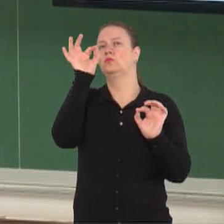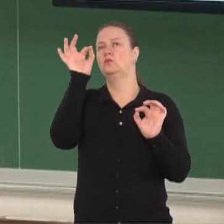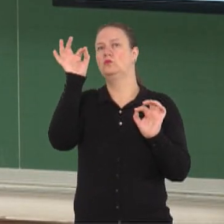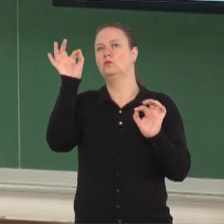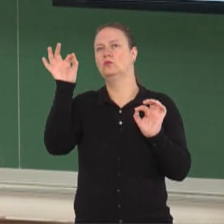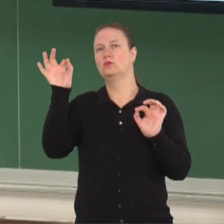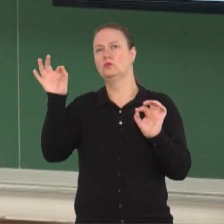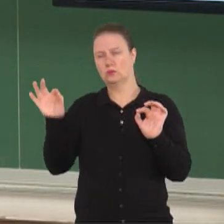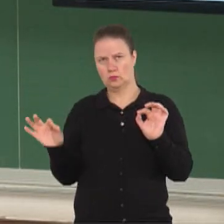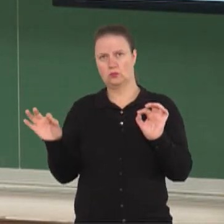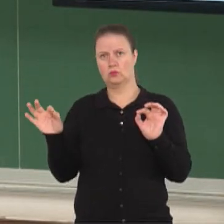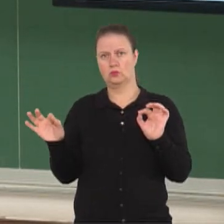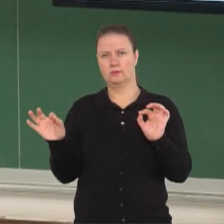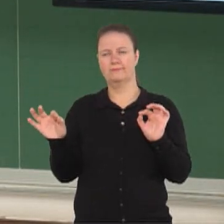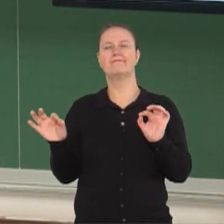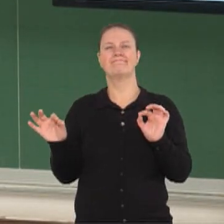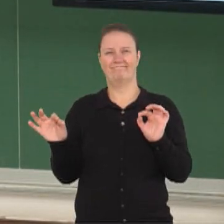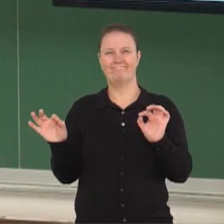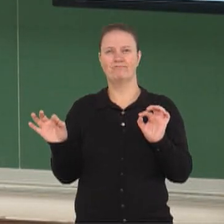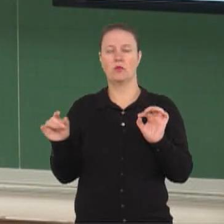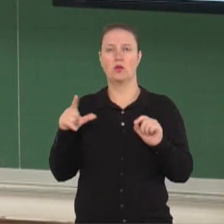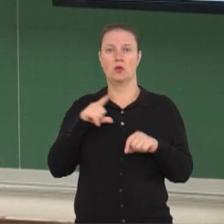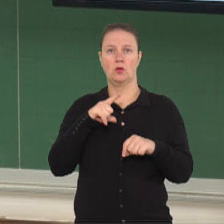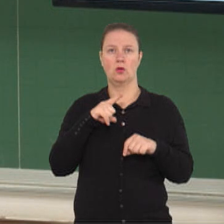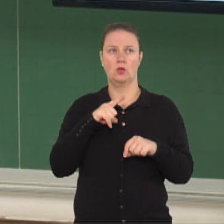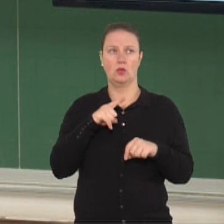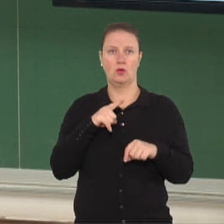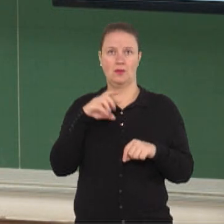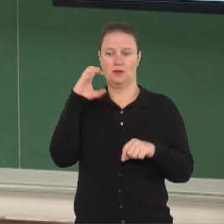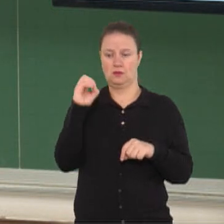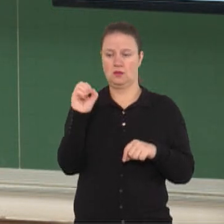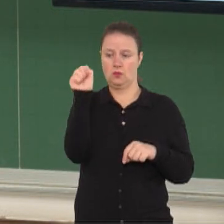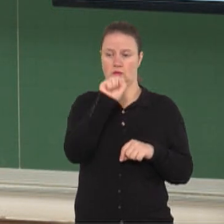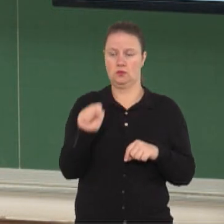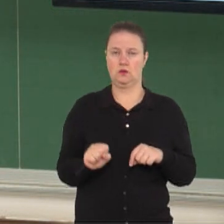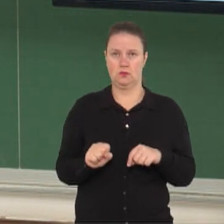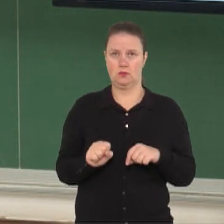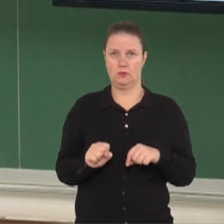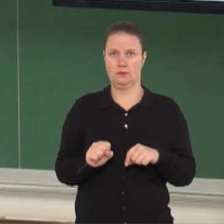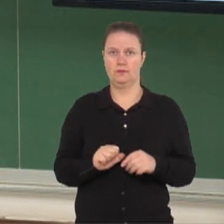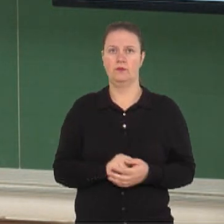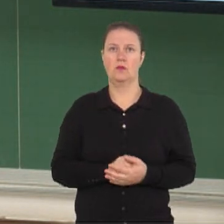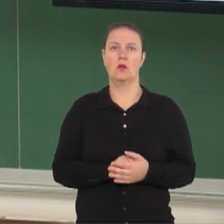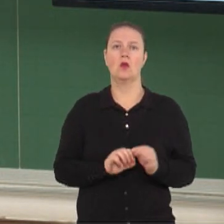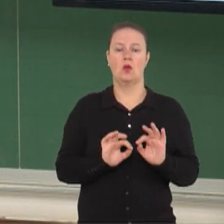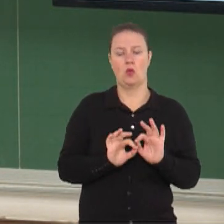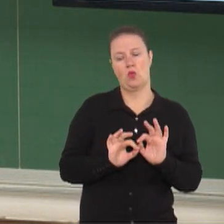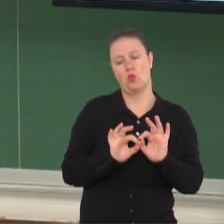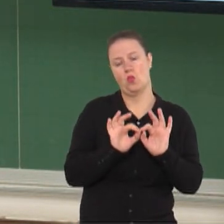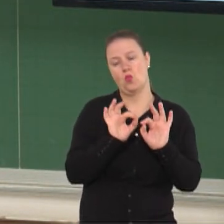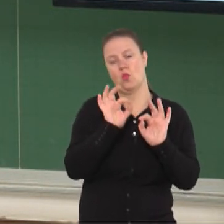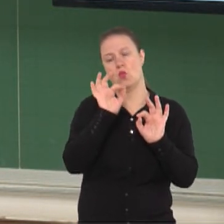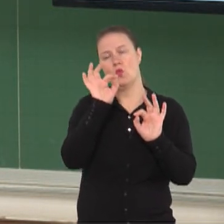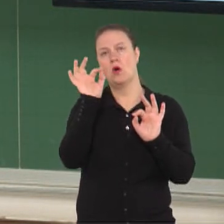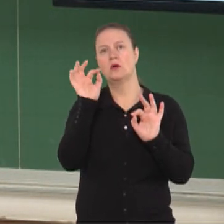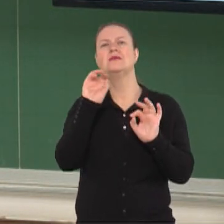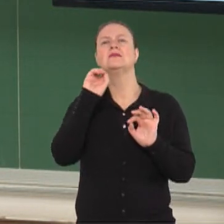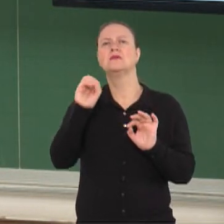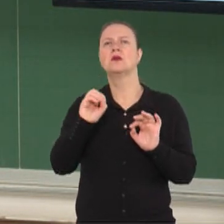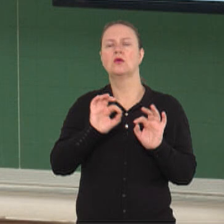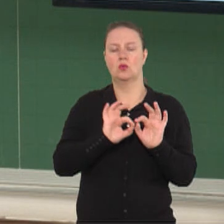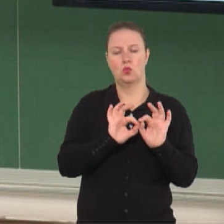Então faz sentido. No instante 0 segundos, a altura da bola é zero. Quando que a altura da bola vai ser 0